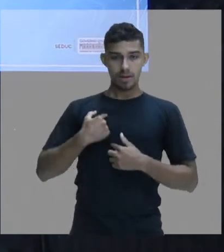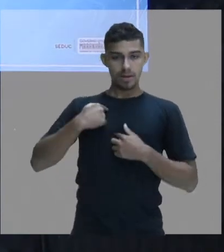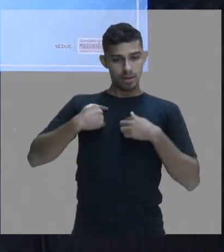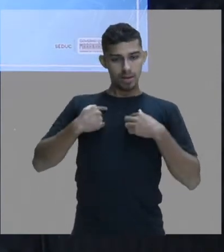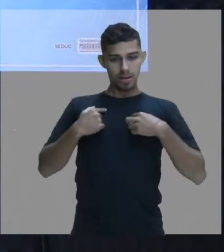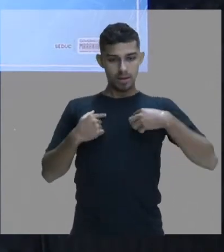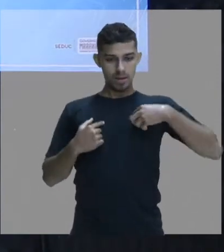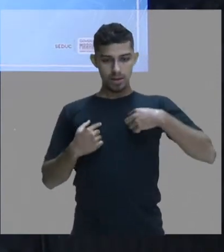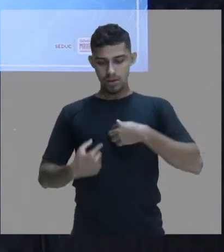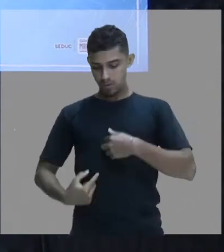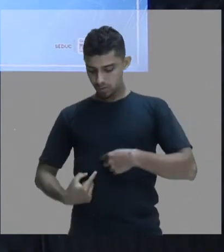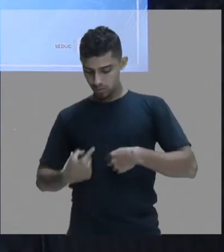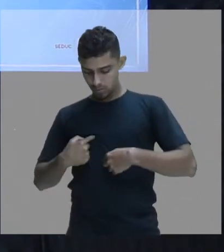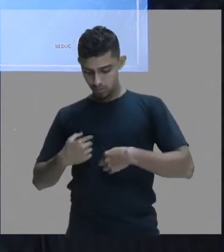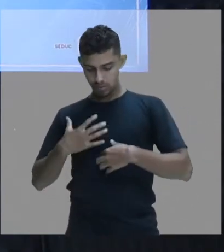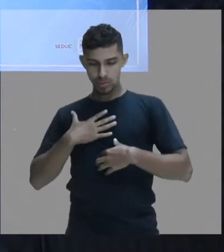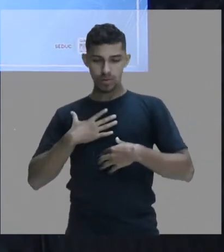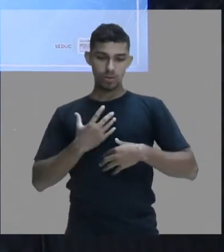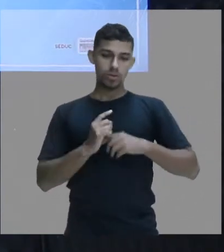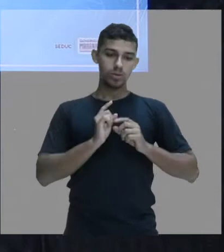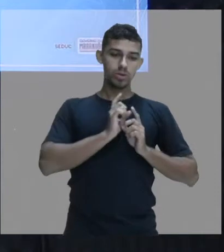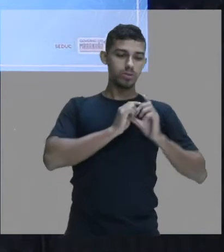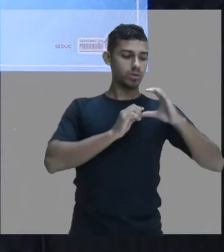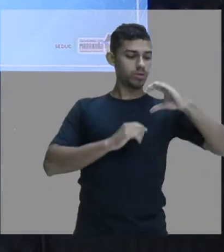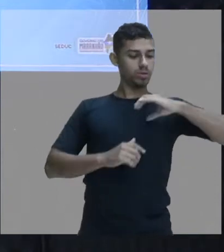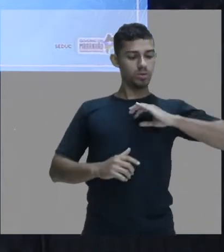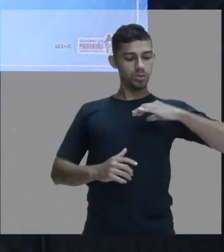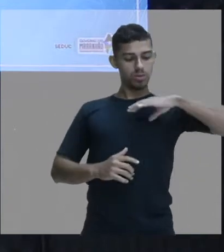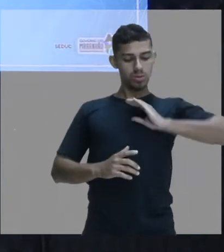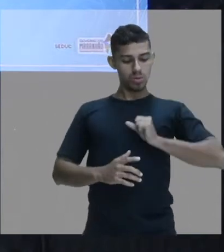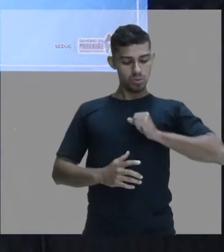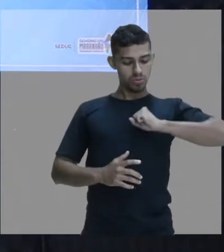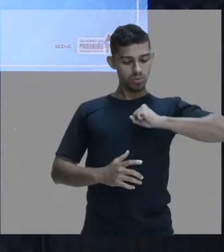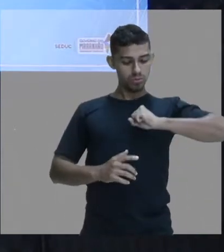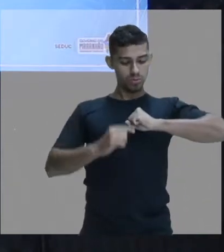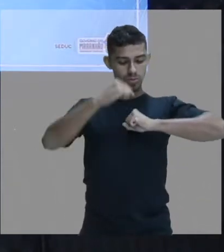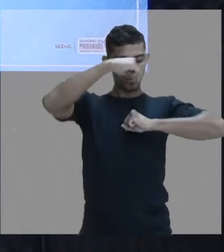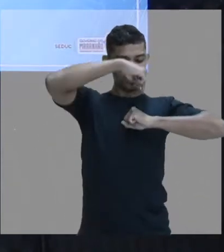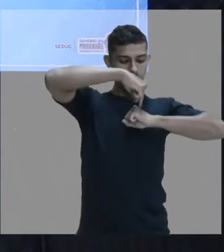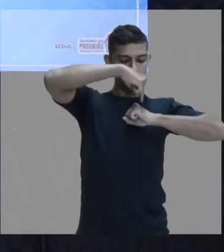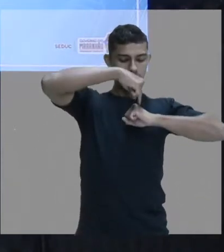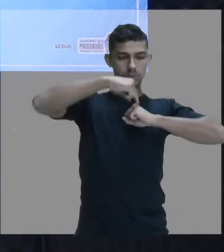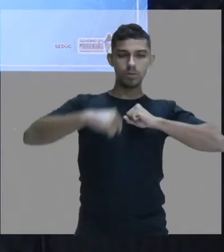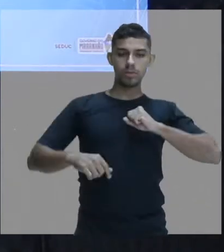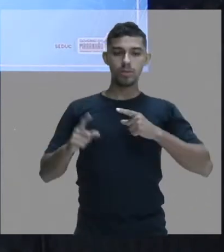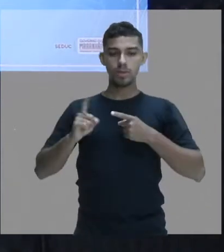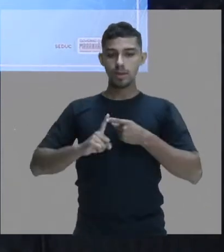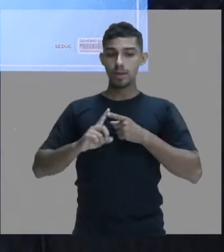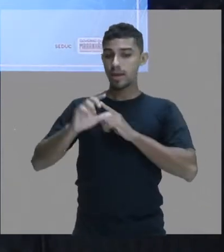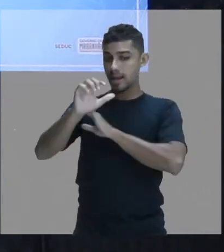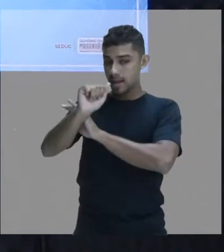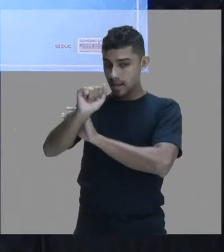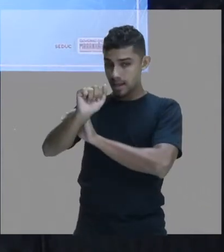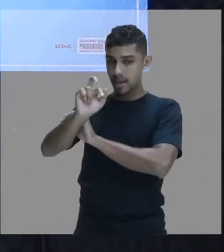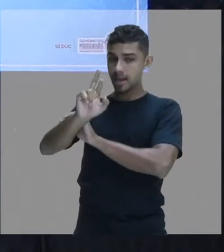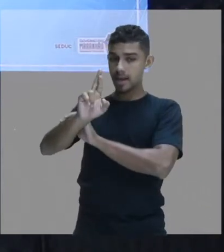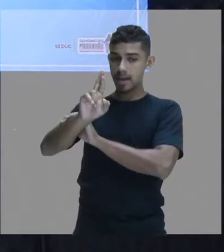veia cava superior, que vem dos membros superiores. Ele entra no coração pelo átrio